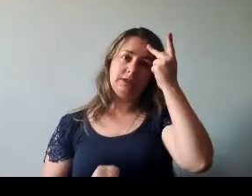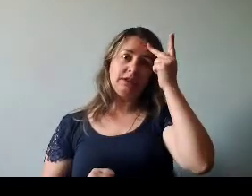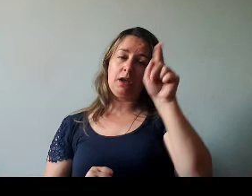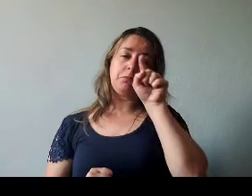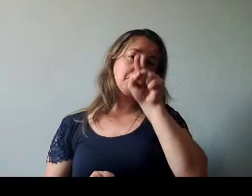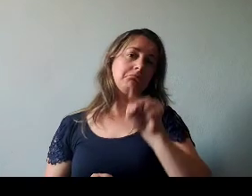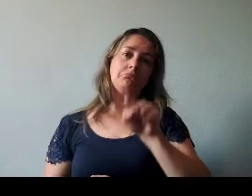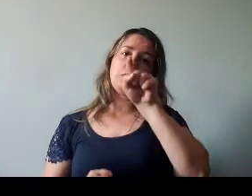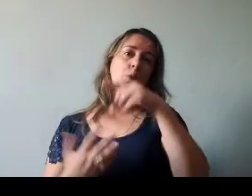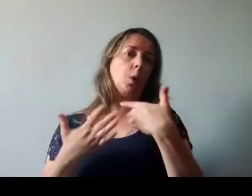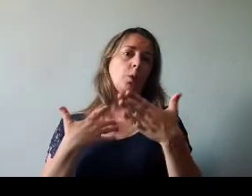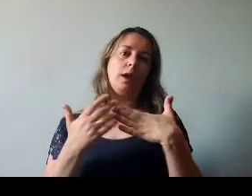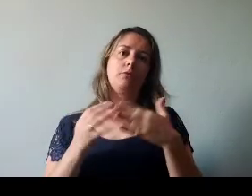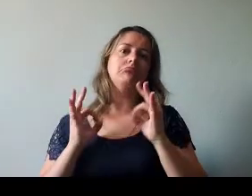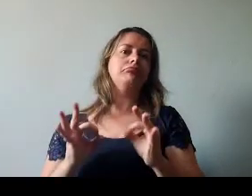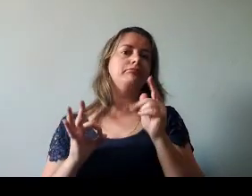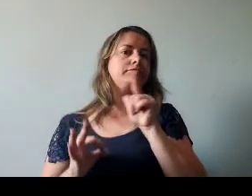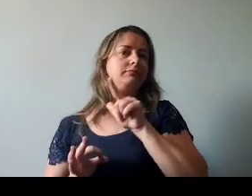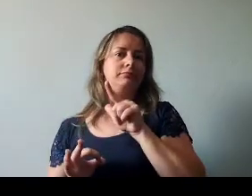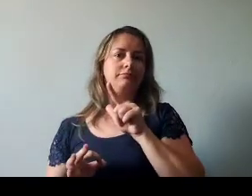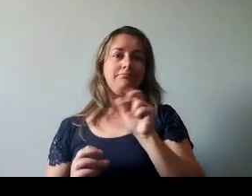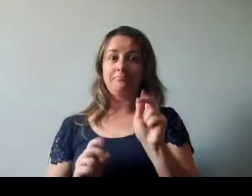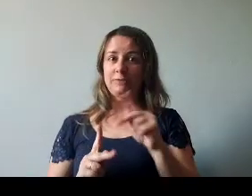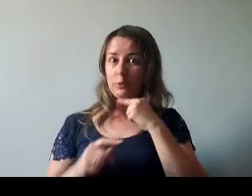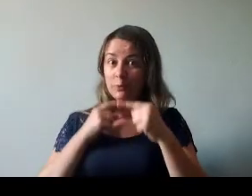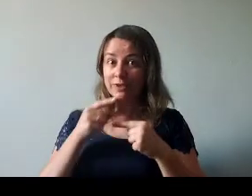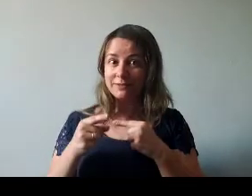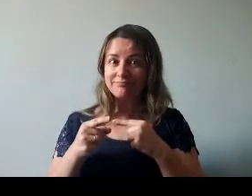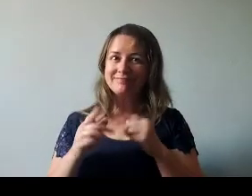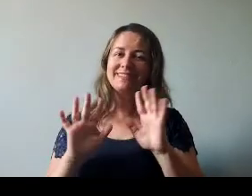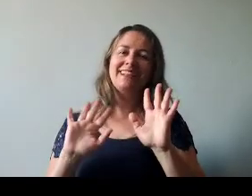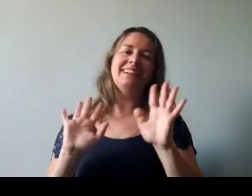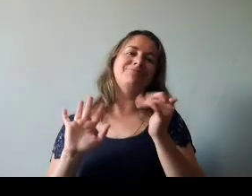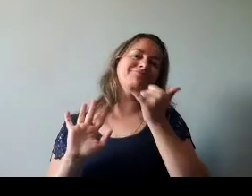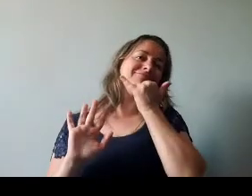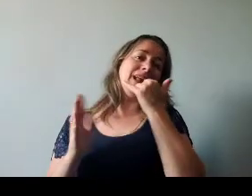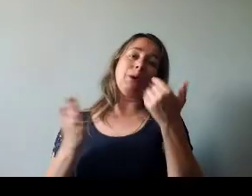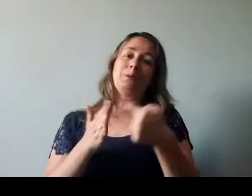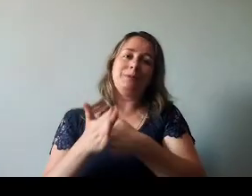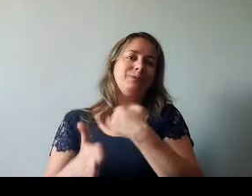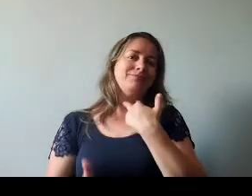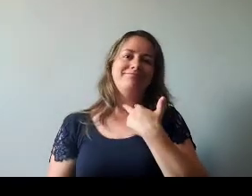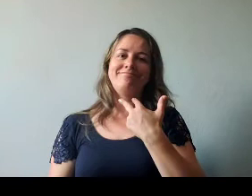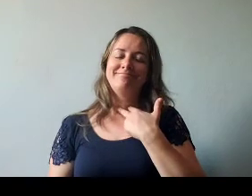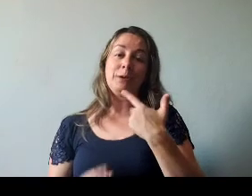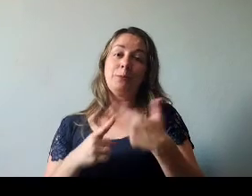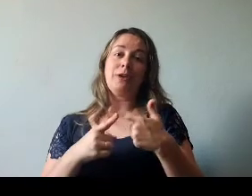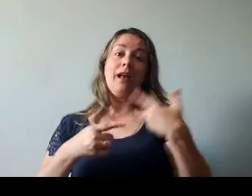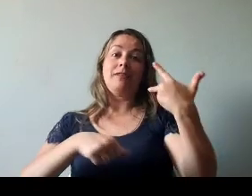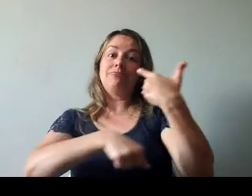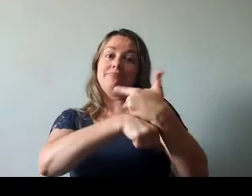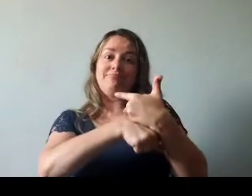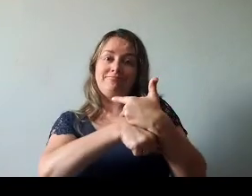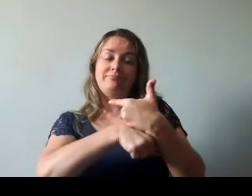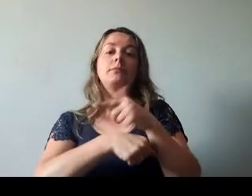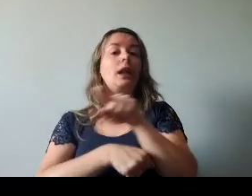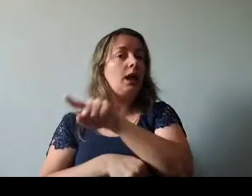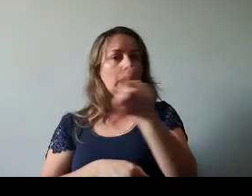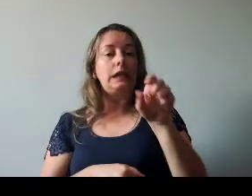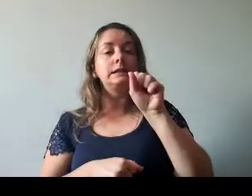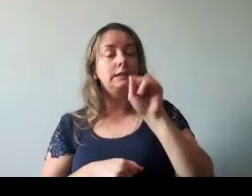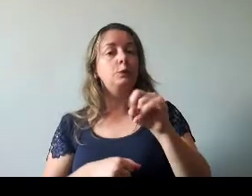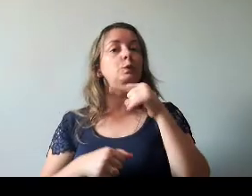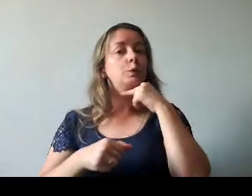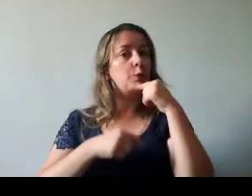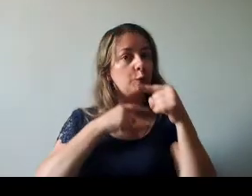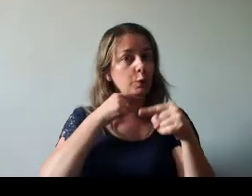Beleza? Alguma dúvida? Pena que vocês não podem falar agora, né? Porque eu estou gravando isso. Mas se tiver alguma dúvida, pessoal, não se